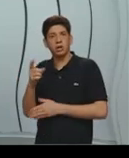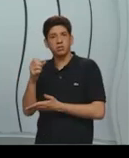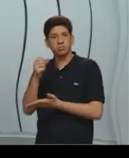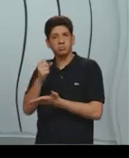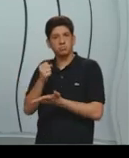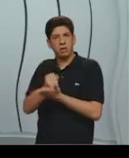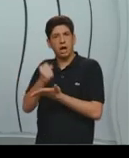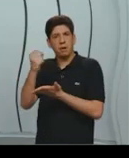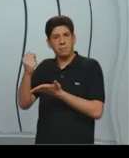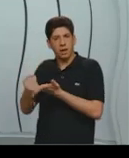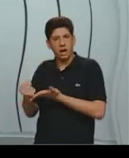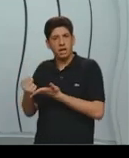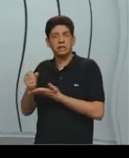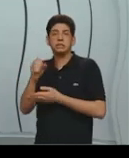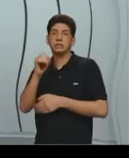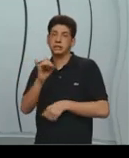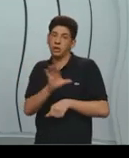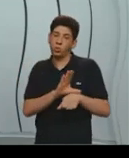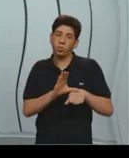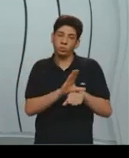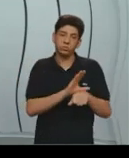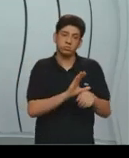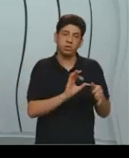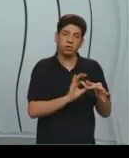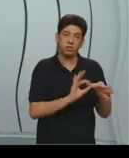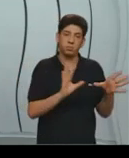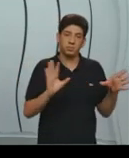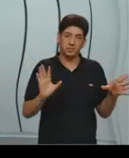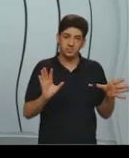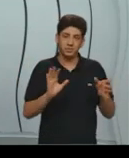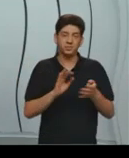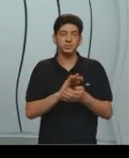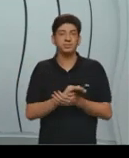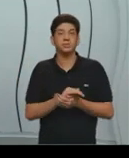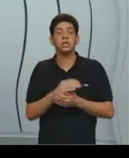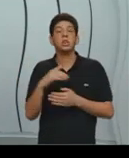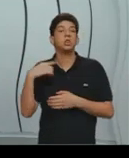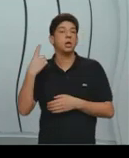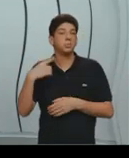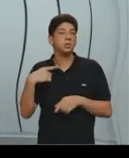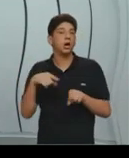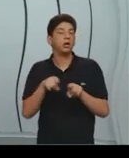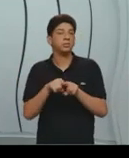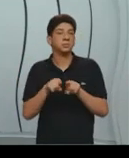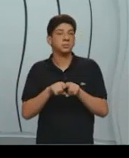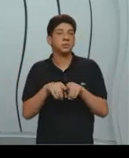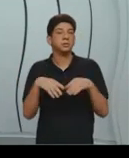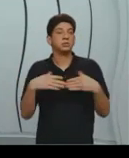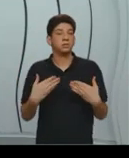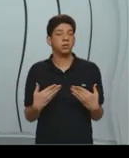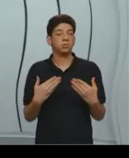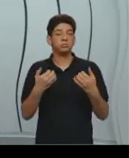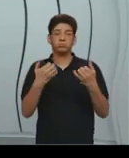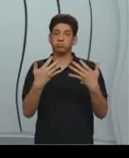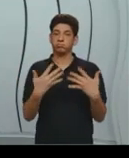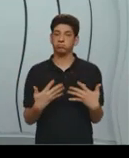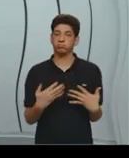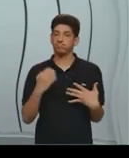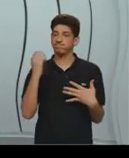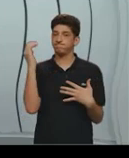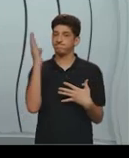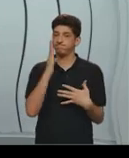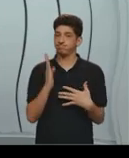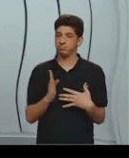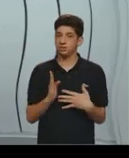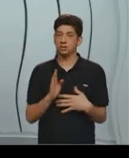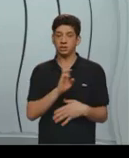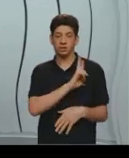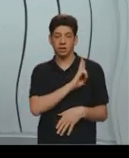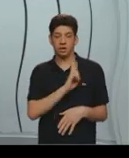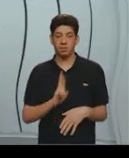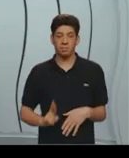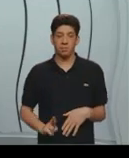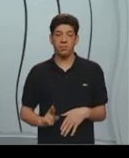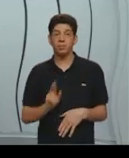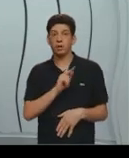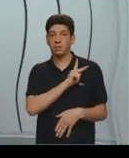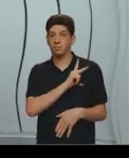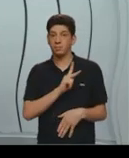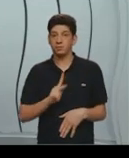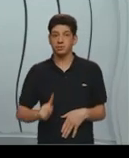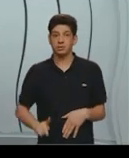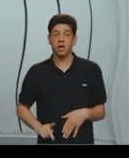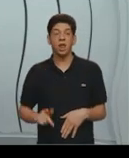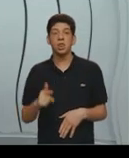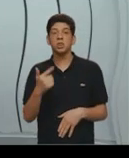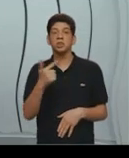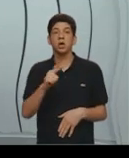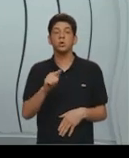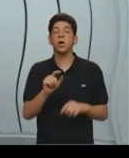o que a Constituição permite. Os deputados é a mesma coisa. Então, dentro dessa lógica que a gente tem no Brasil, na República Presidencialista, não existe ninguém